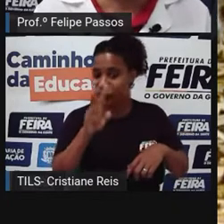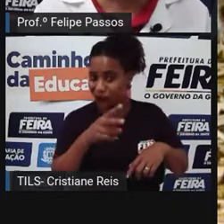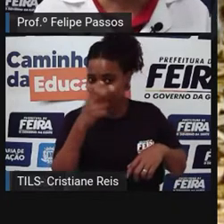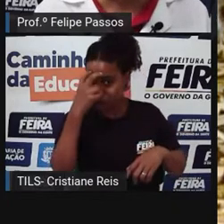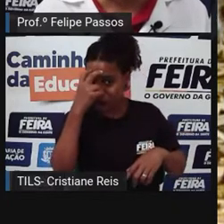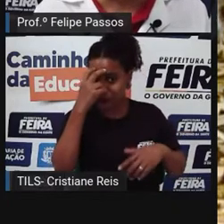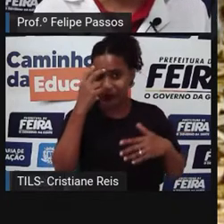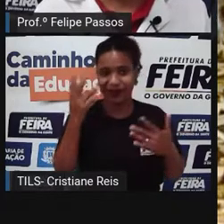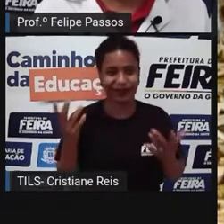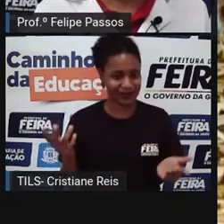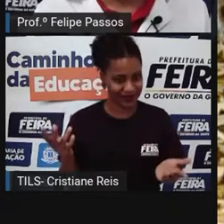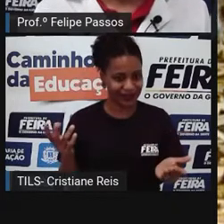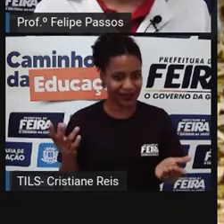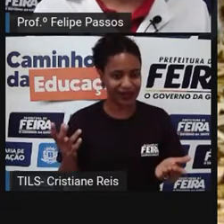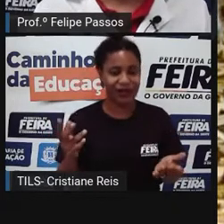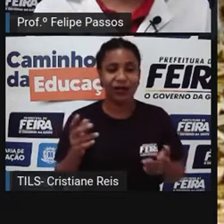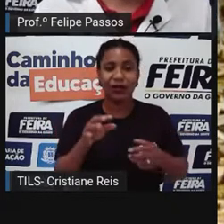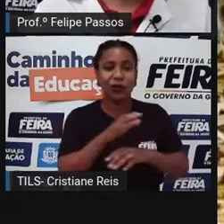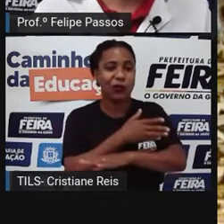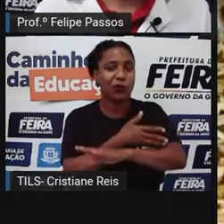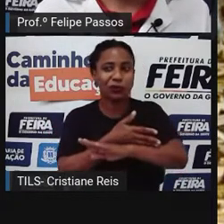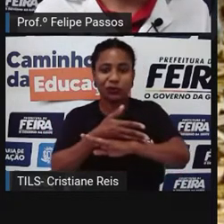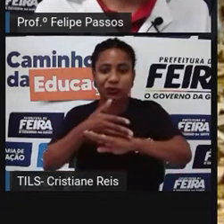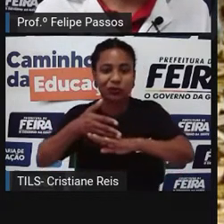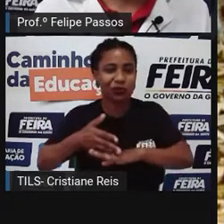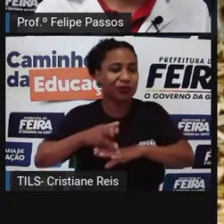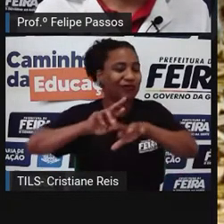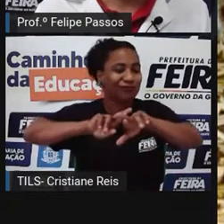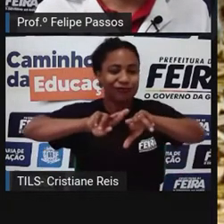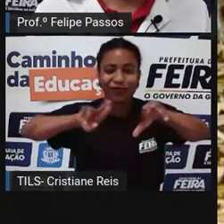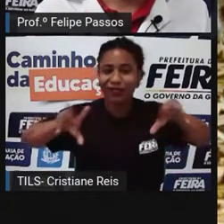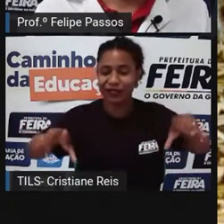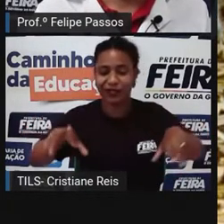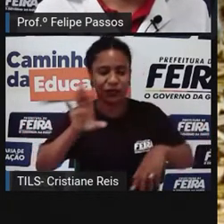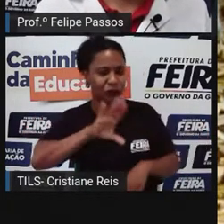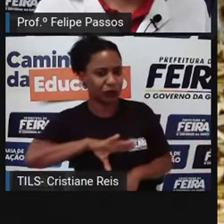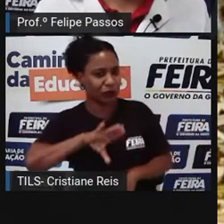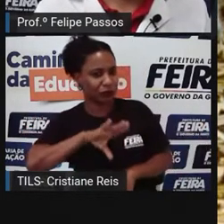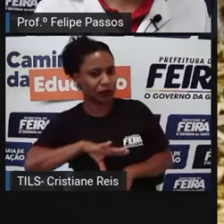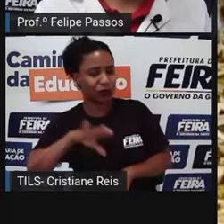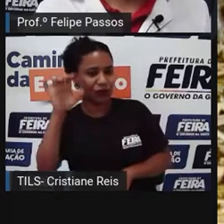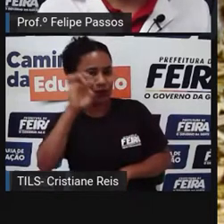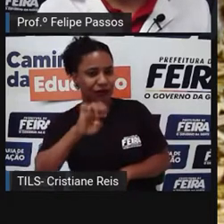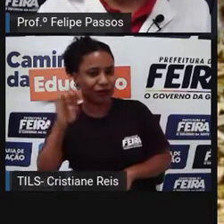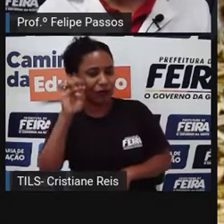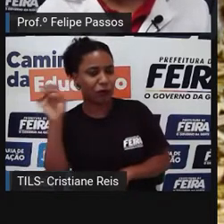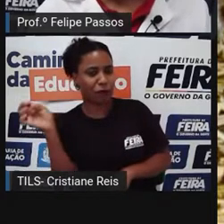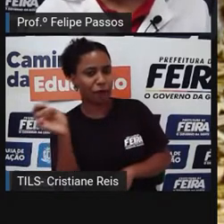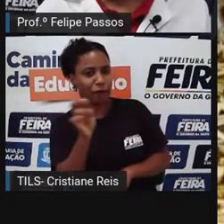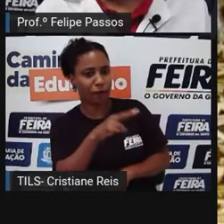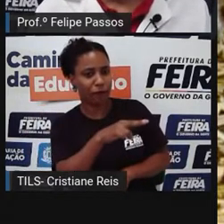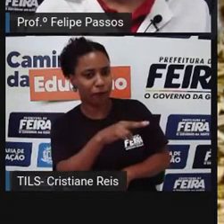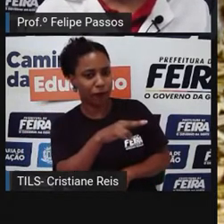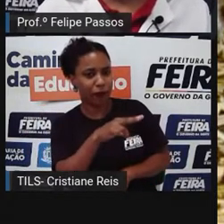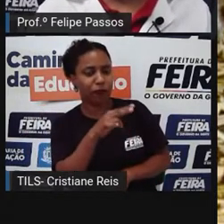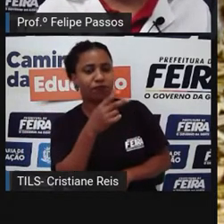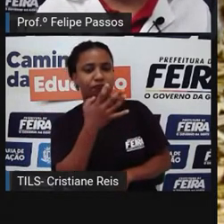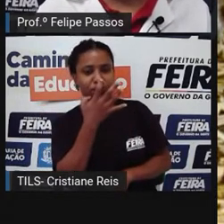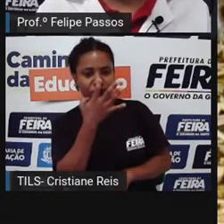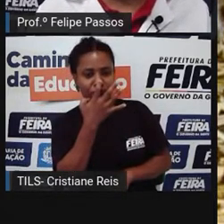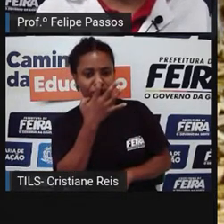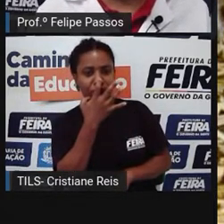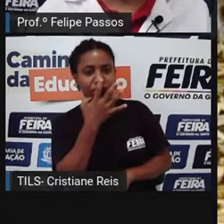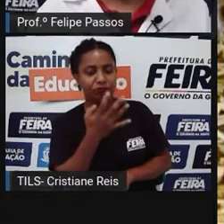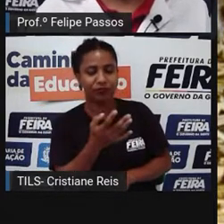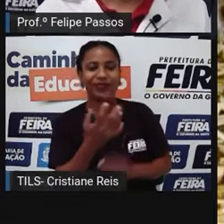também despertava curiosidade, também despertava o interesse de quem vinha para conhecer, né? Então, todo mundo